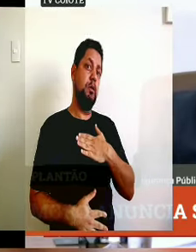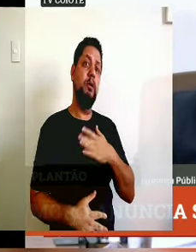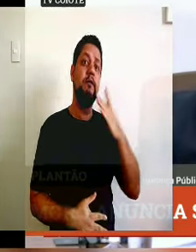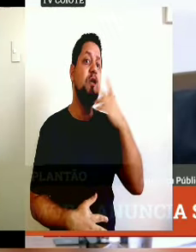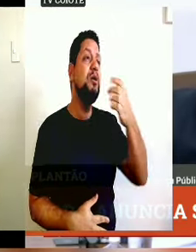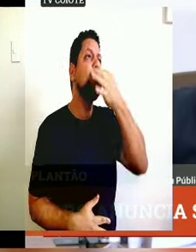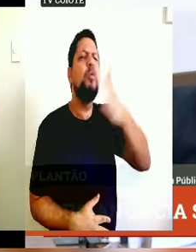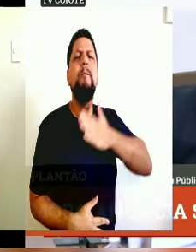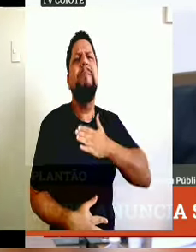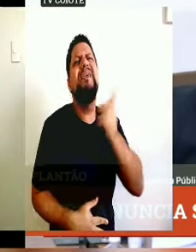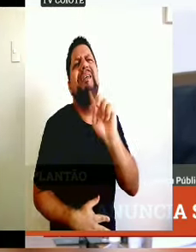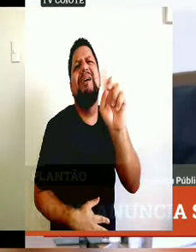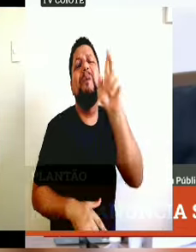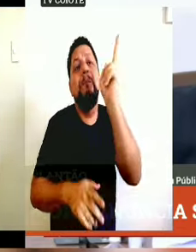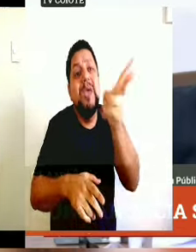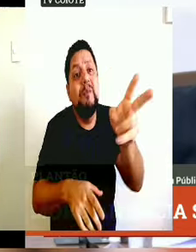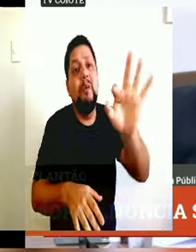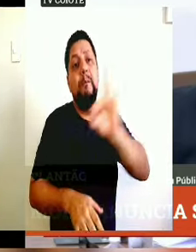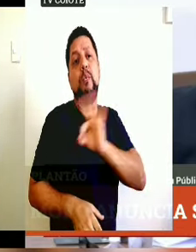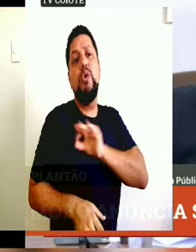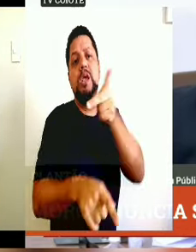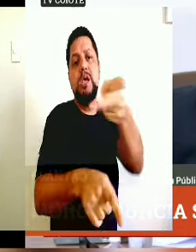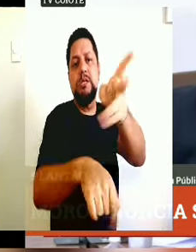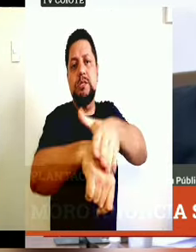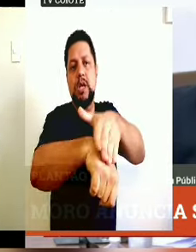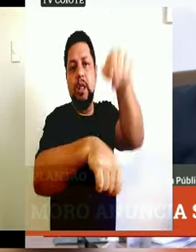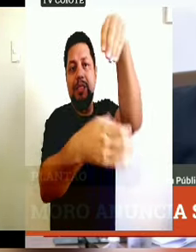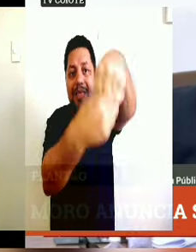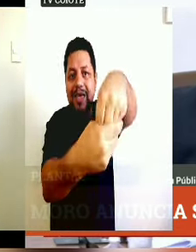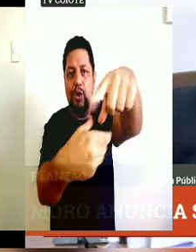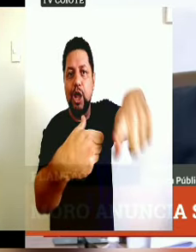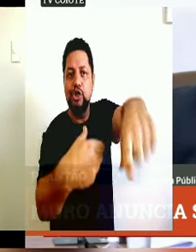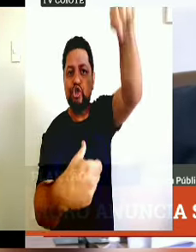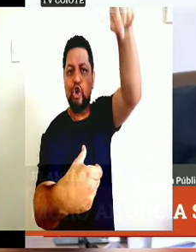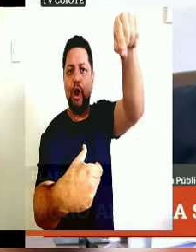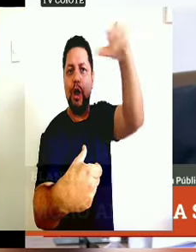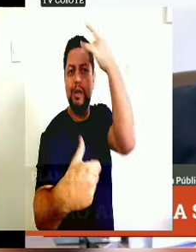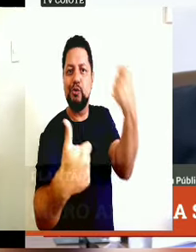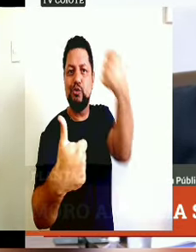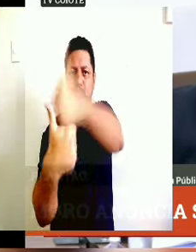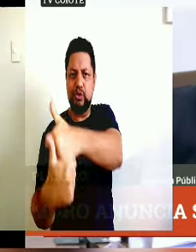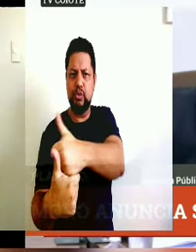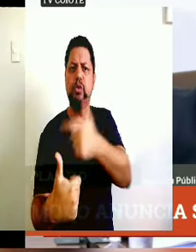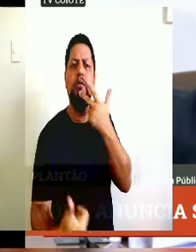Polícia Federal. Eu sinalizei com o nome do atual diretor executivo